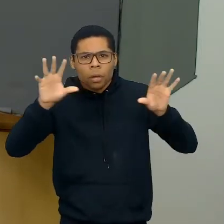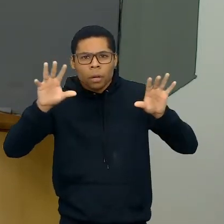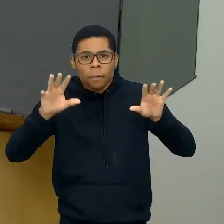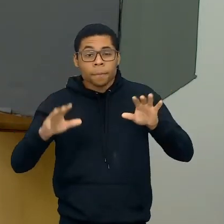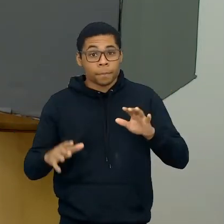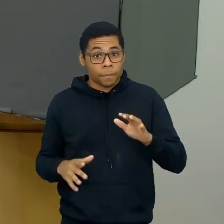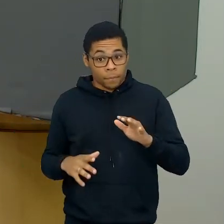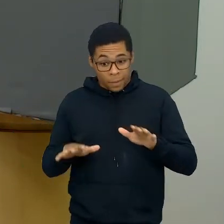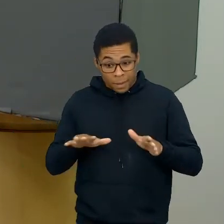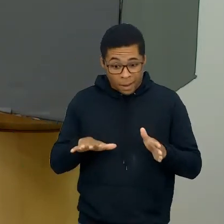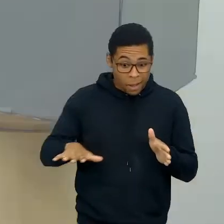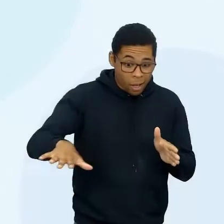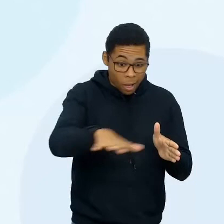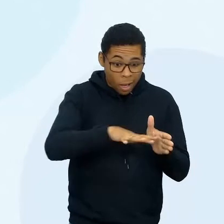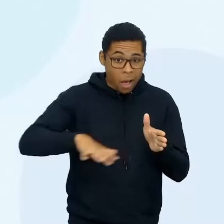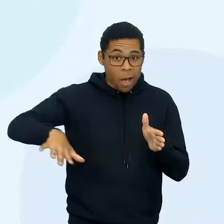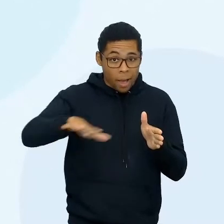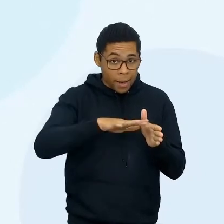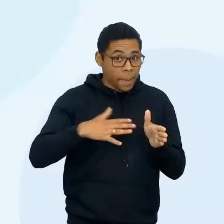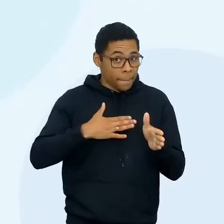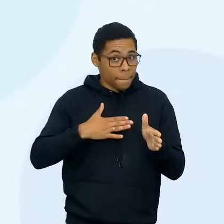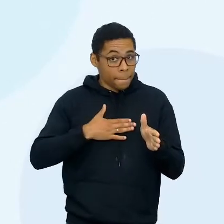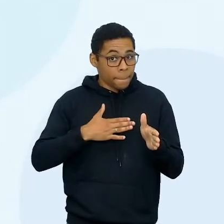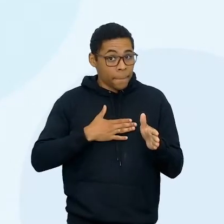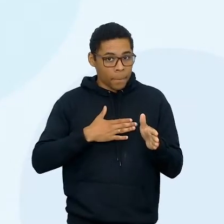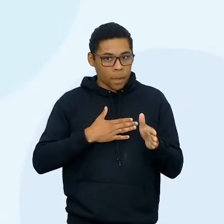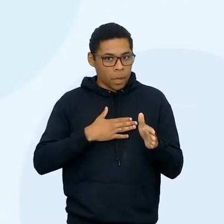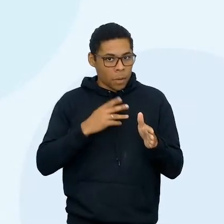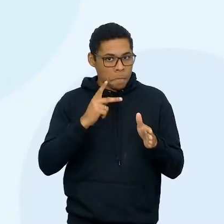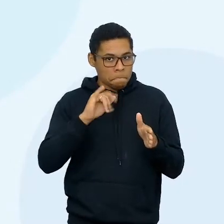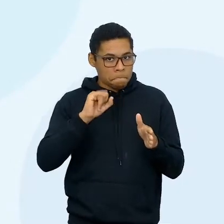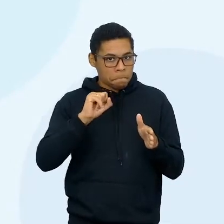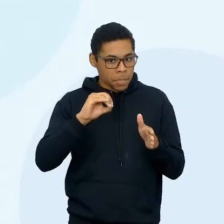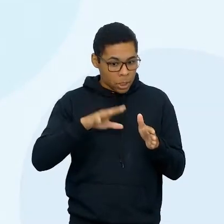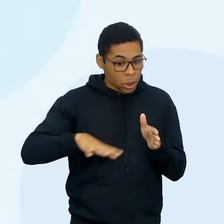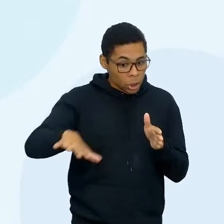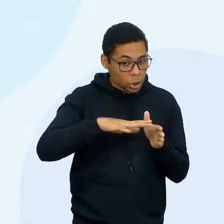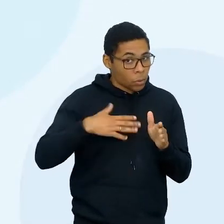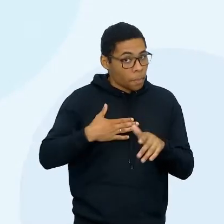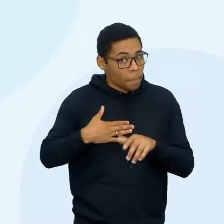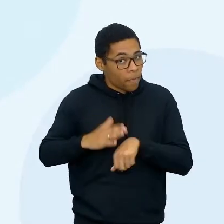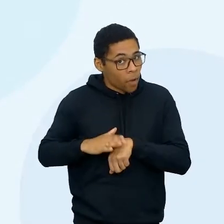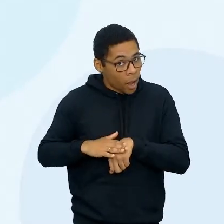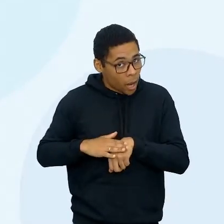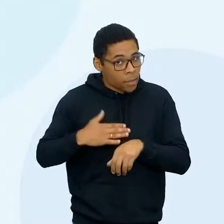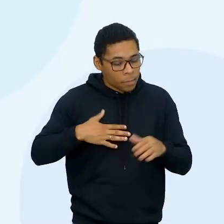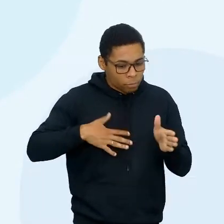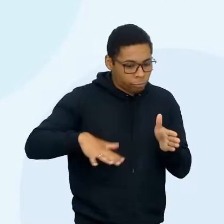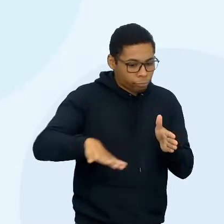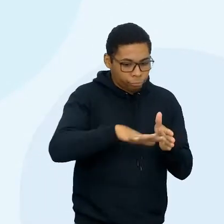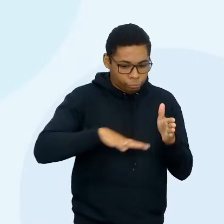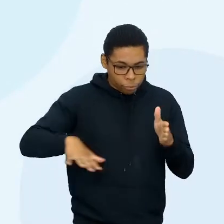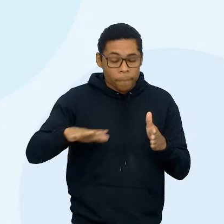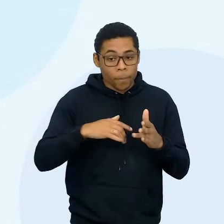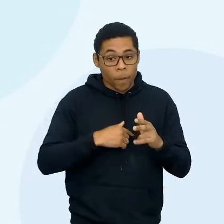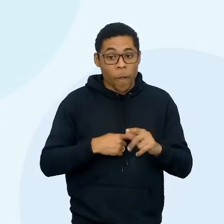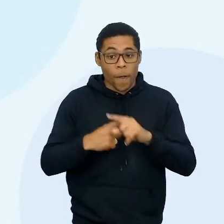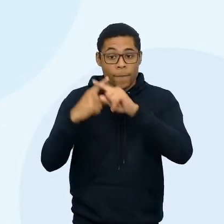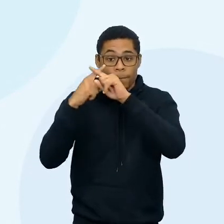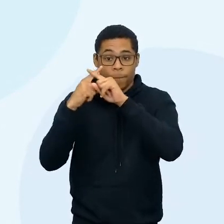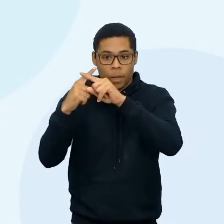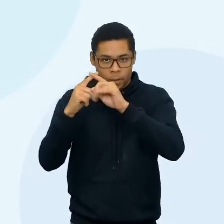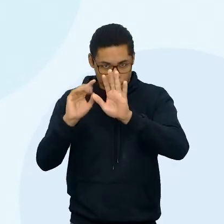do piso, que é do meu protótipo, multipliquei aí as medidas do piso